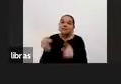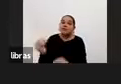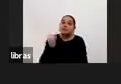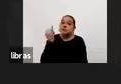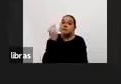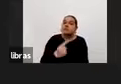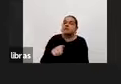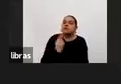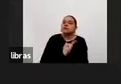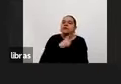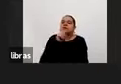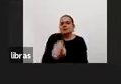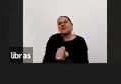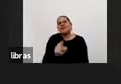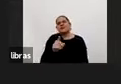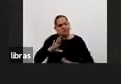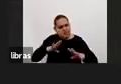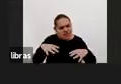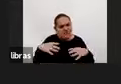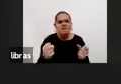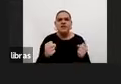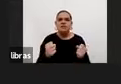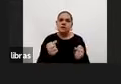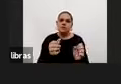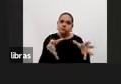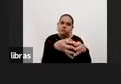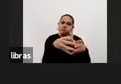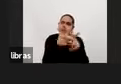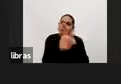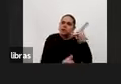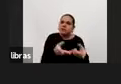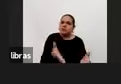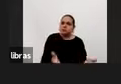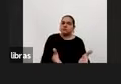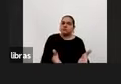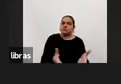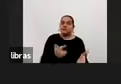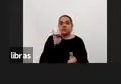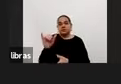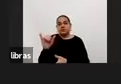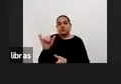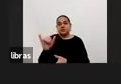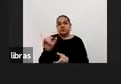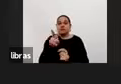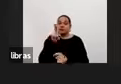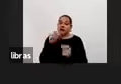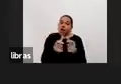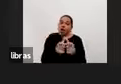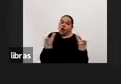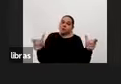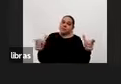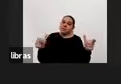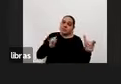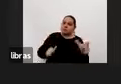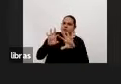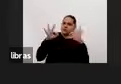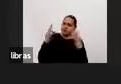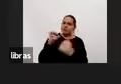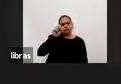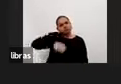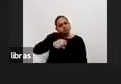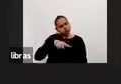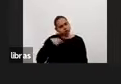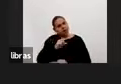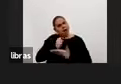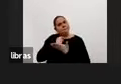das pessoas vulneráveis nesse país. Então, se o programa vem para ampliar, nós apoiamos sim, porque nós,